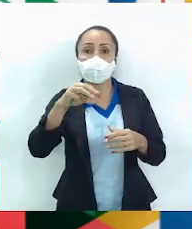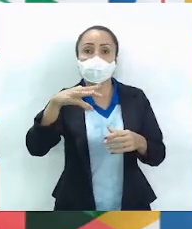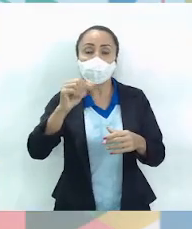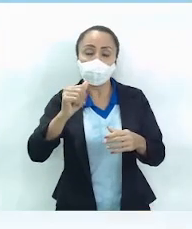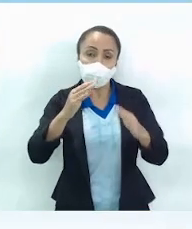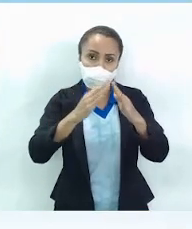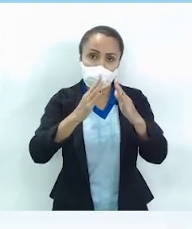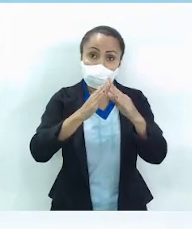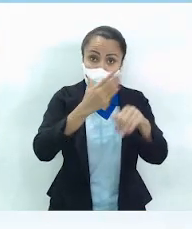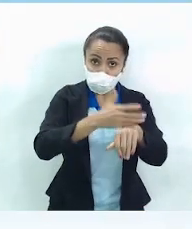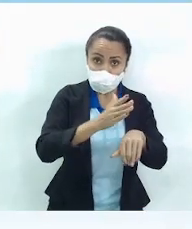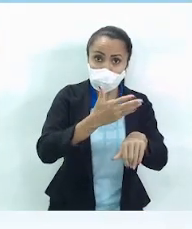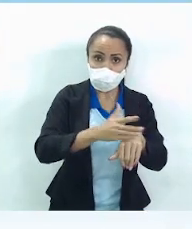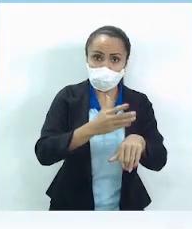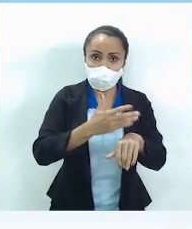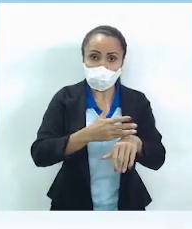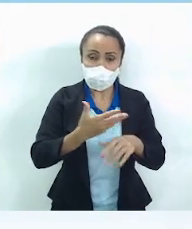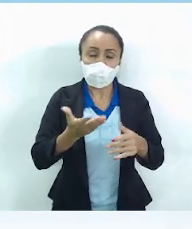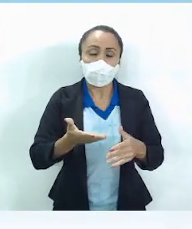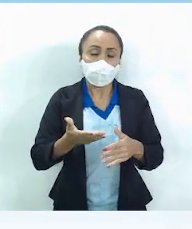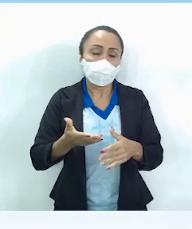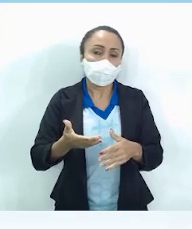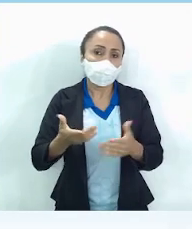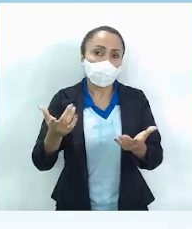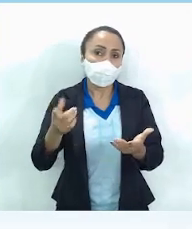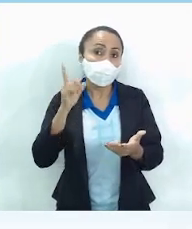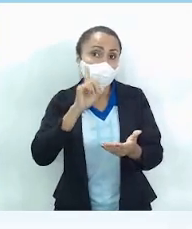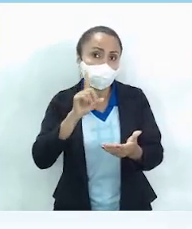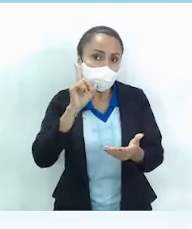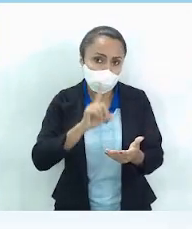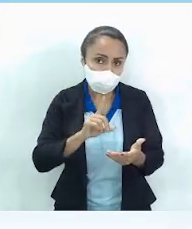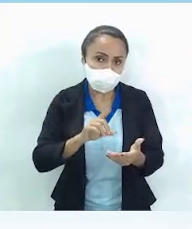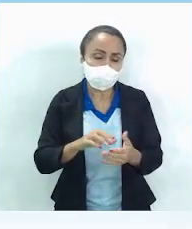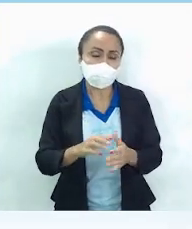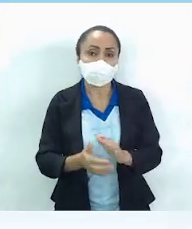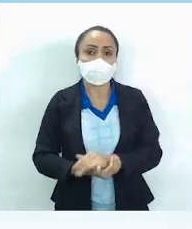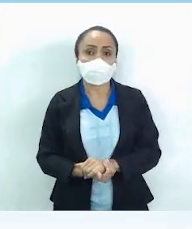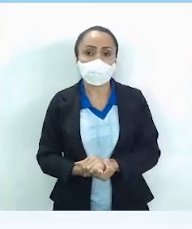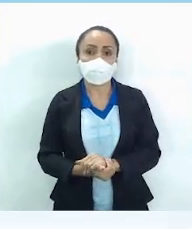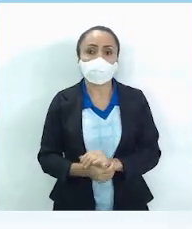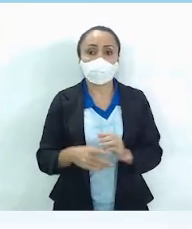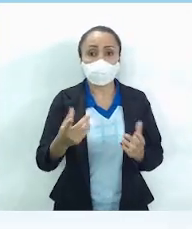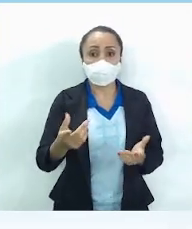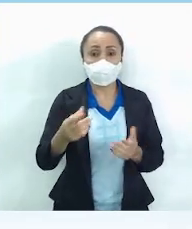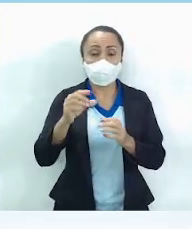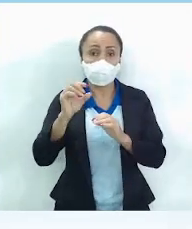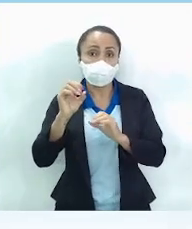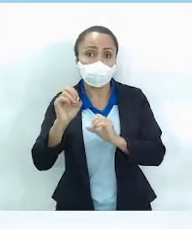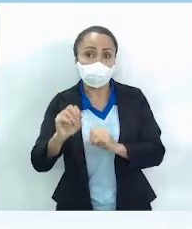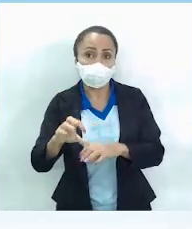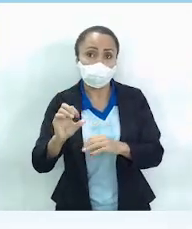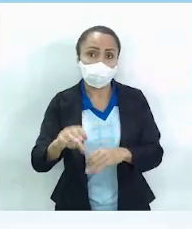americano. Então, com o ataque terrorista de 11 de setembro,